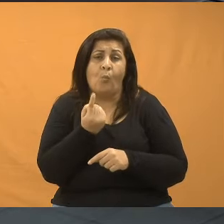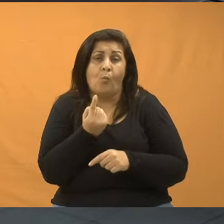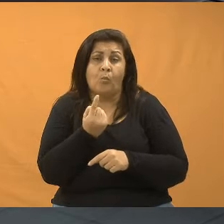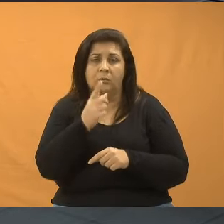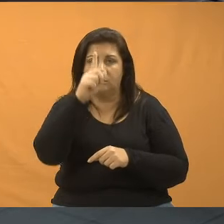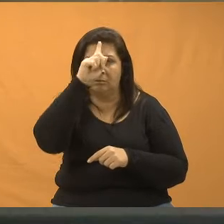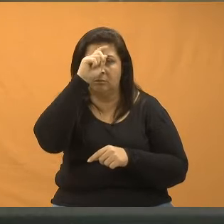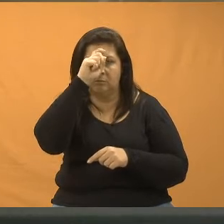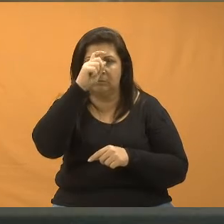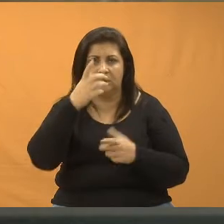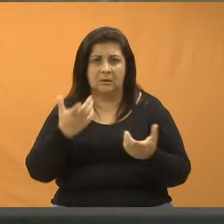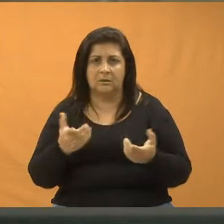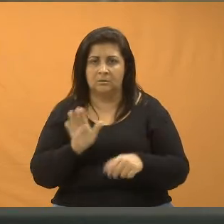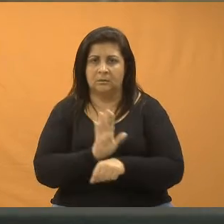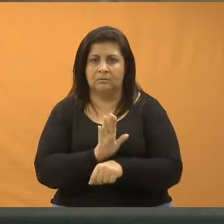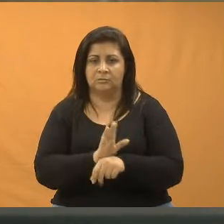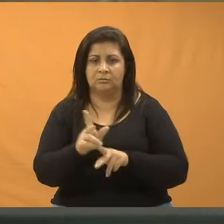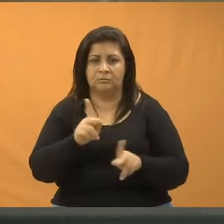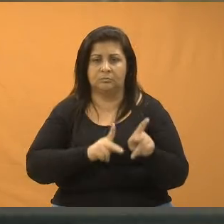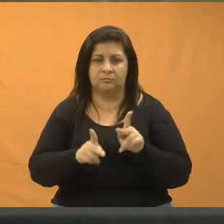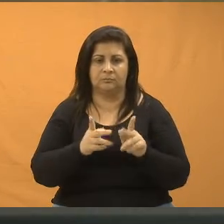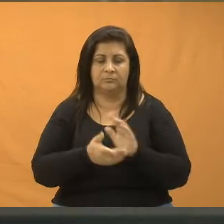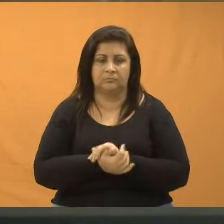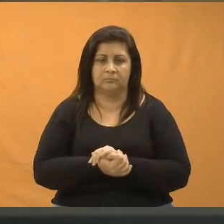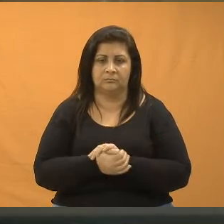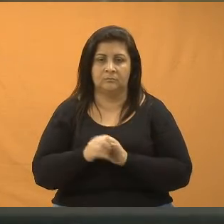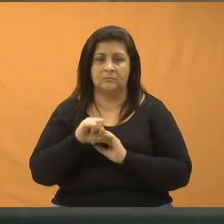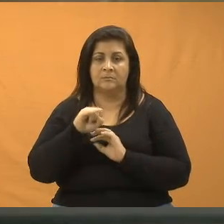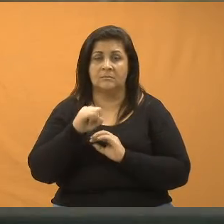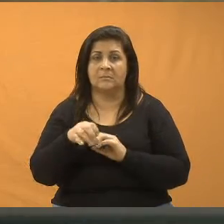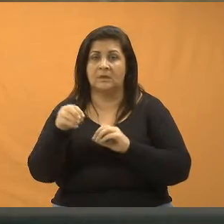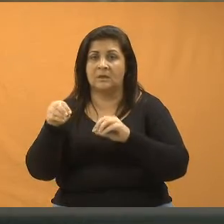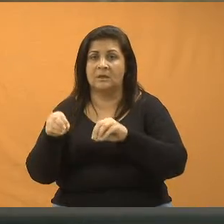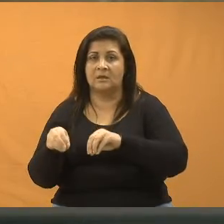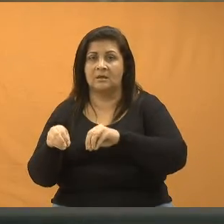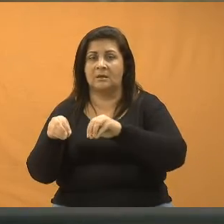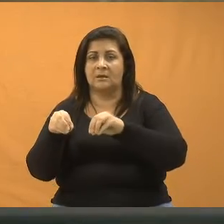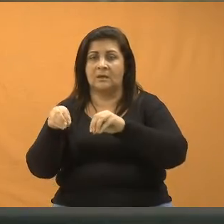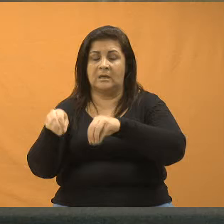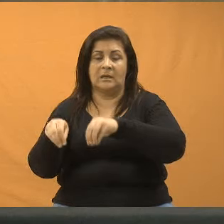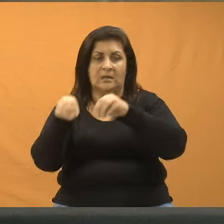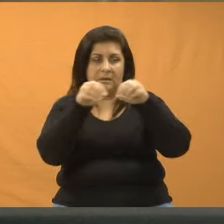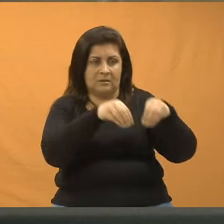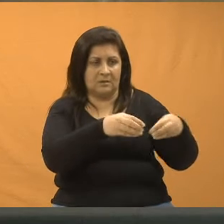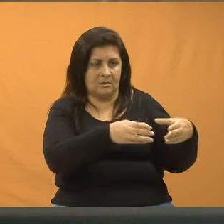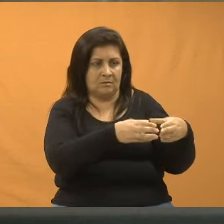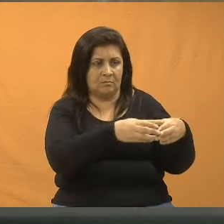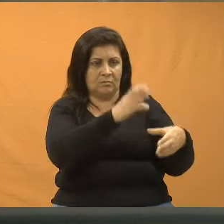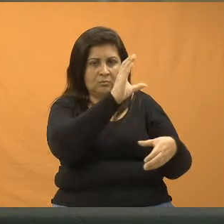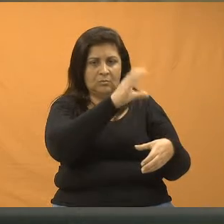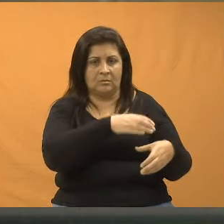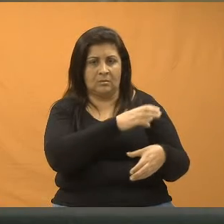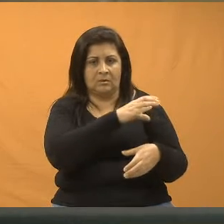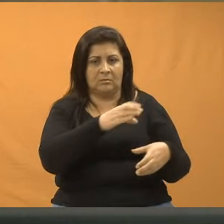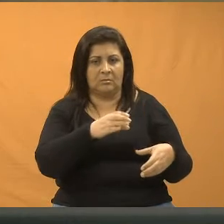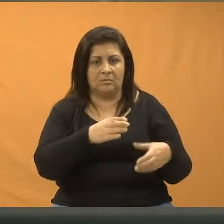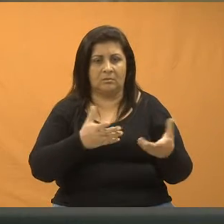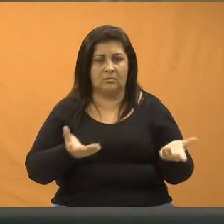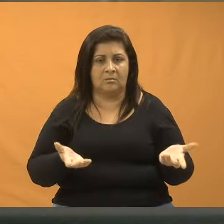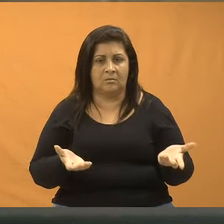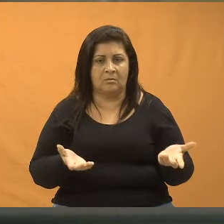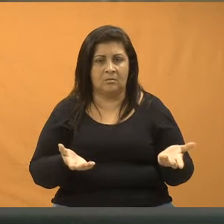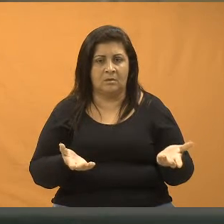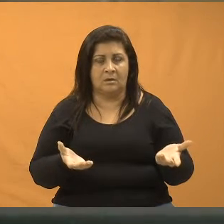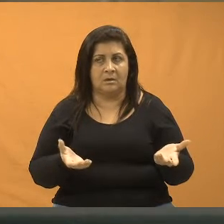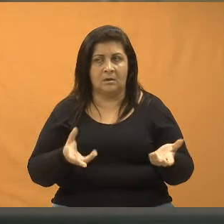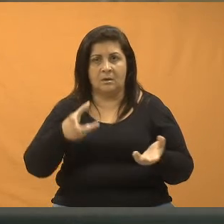cidades vizinhas, e na medida em que a gente entrega essa política de atendimento, a Irmandade, de uma certa forma, o